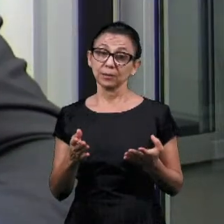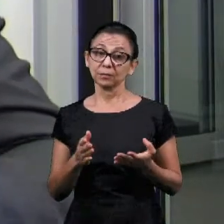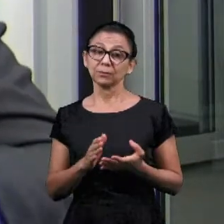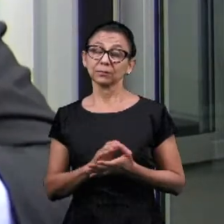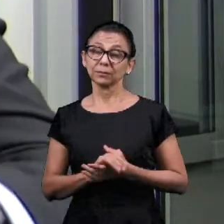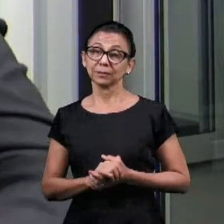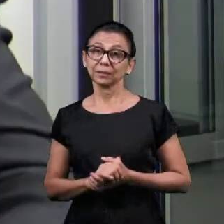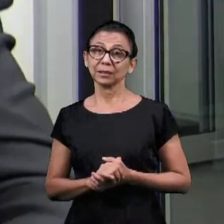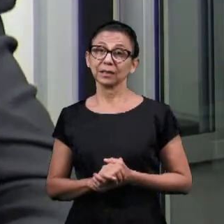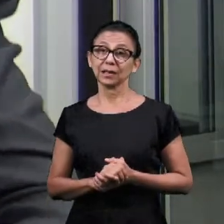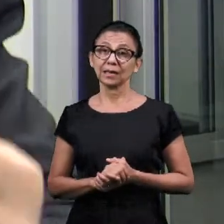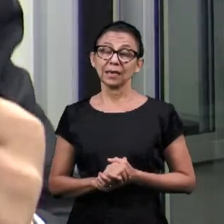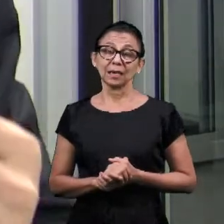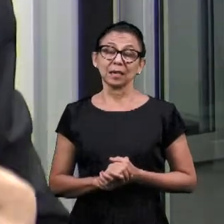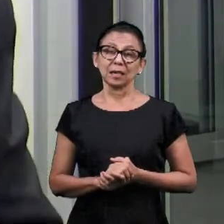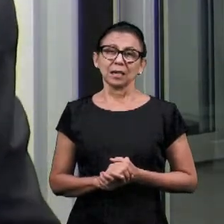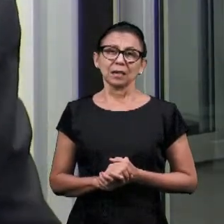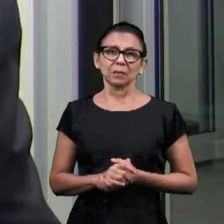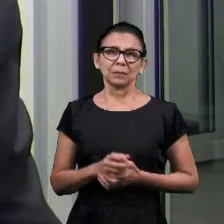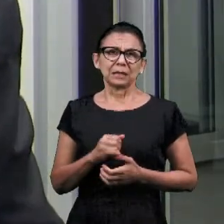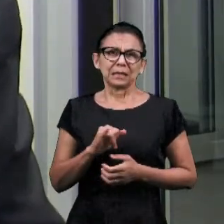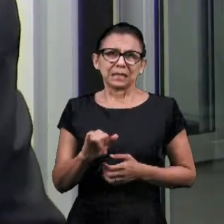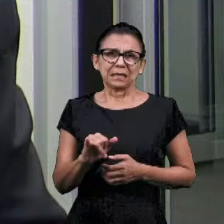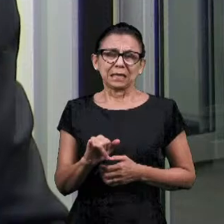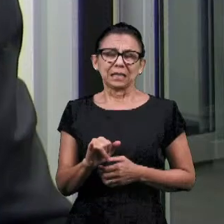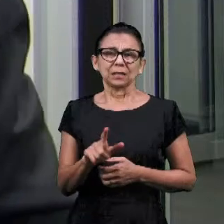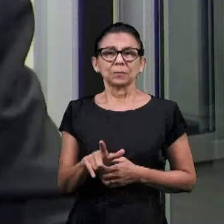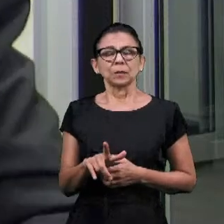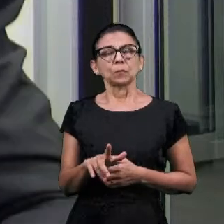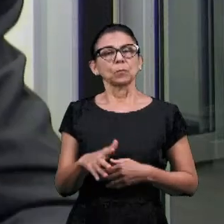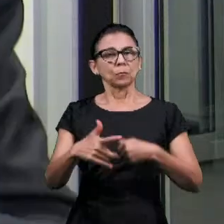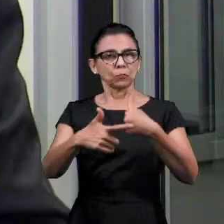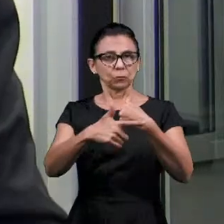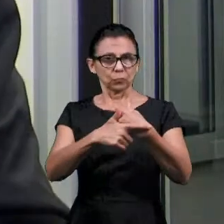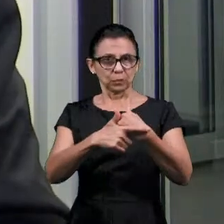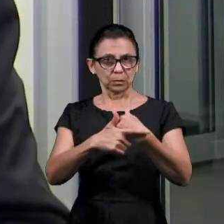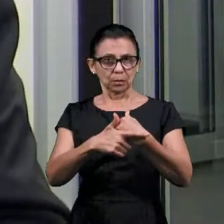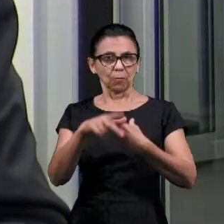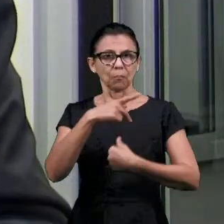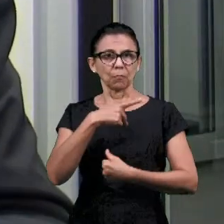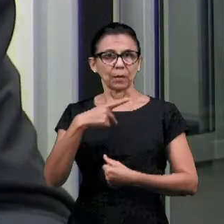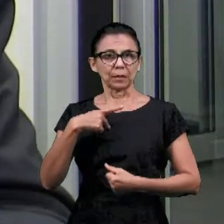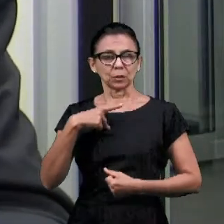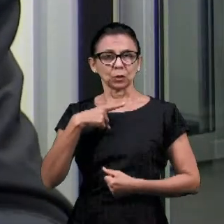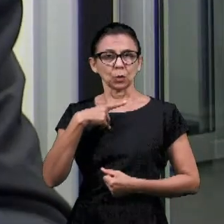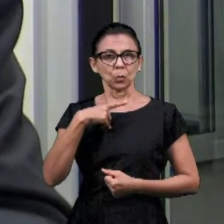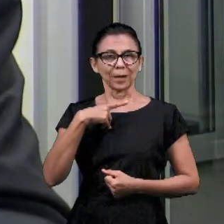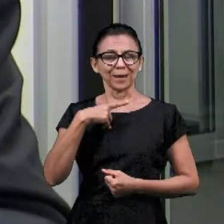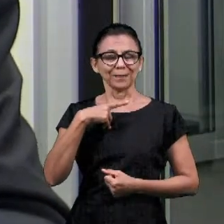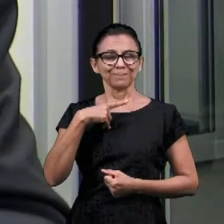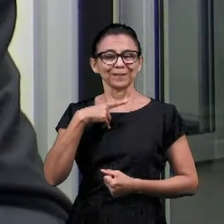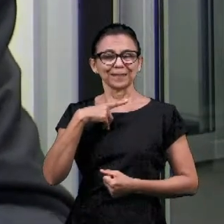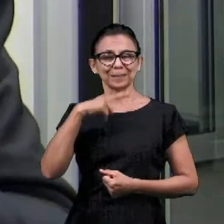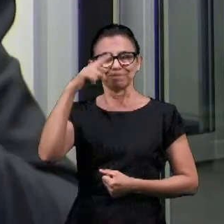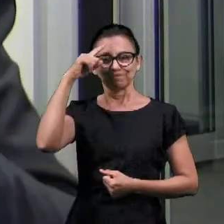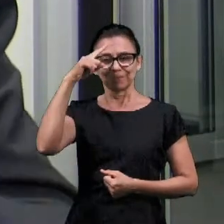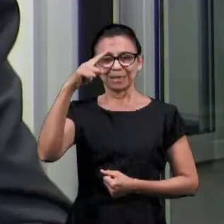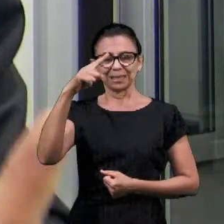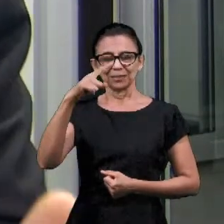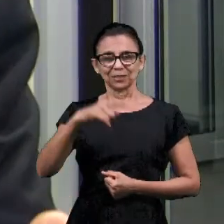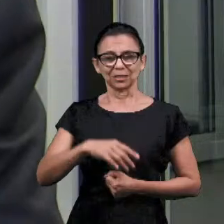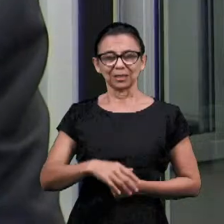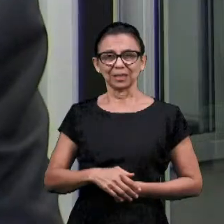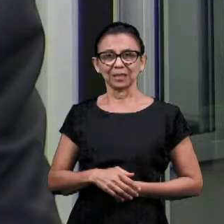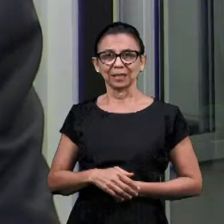não tome uma decisão, porque é papel do ministério, mas ele no seu coração, ele já pensa assim: Senhor, eu se